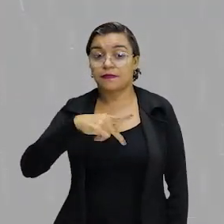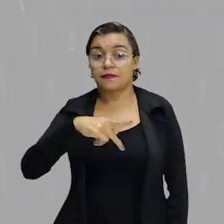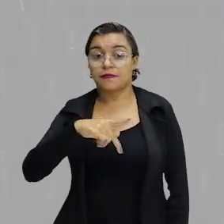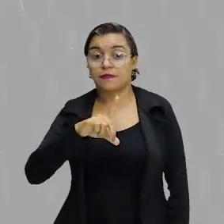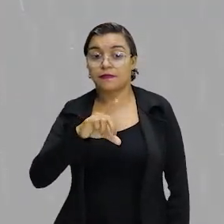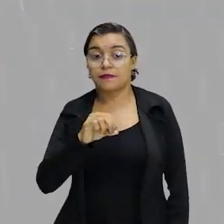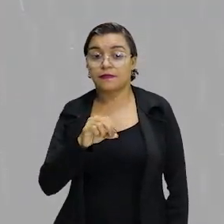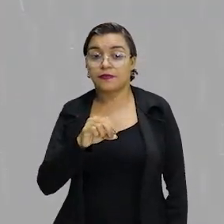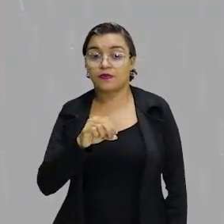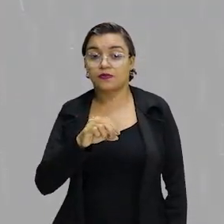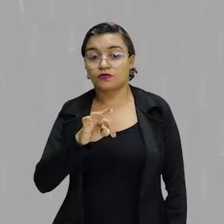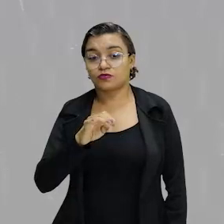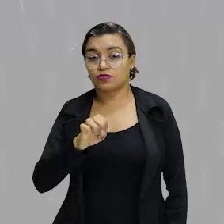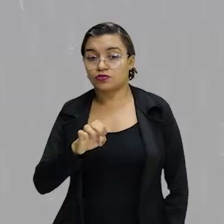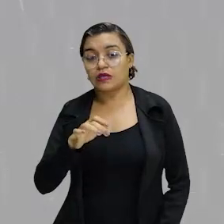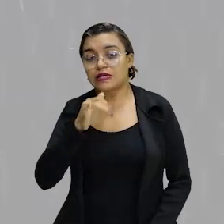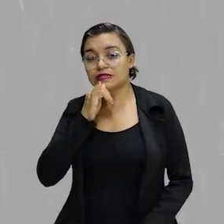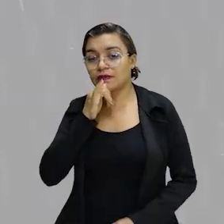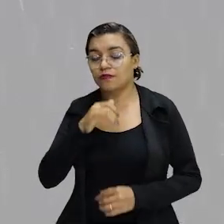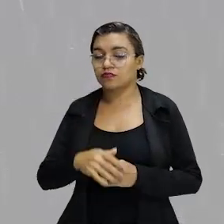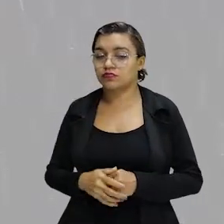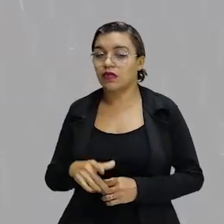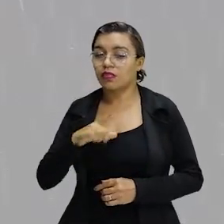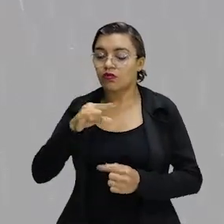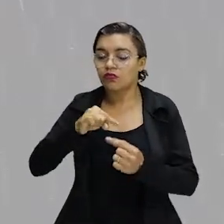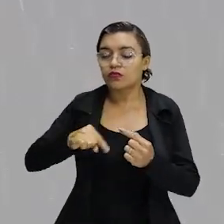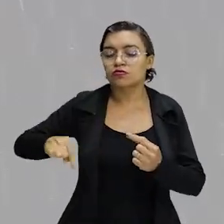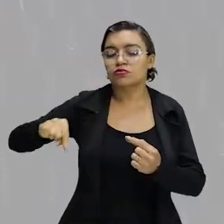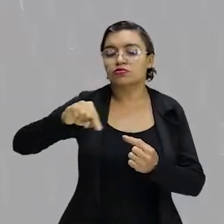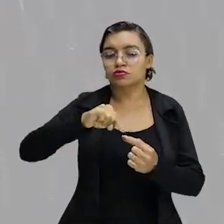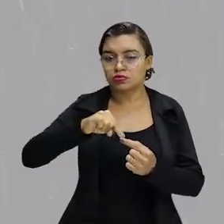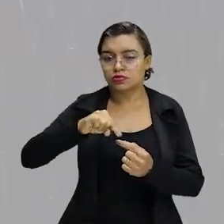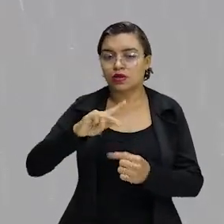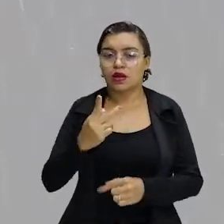Então eu vou ter nesse caso o ciclo